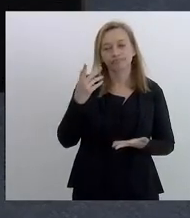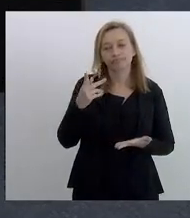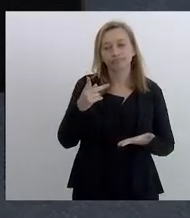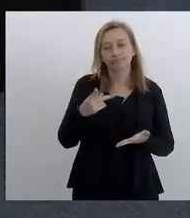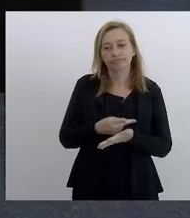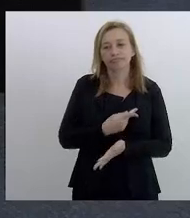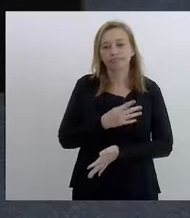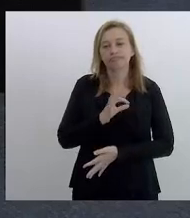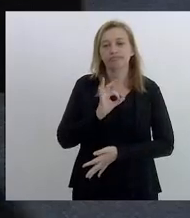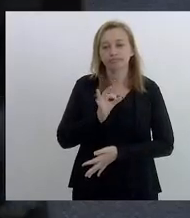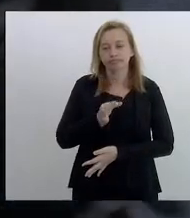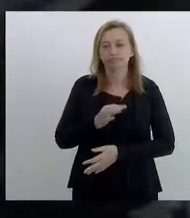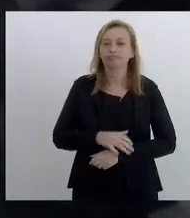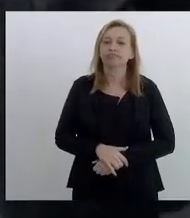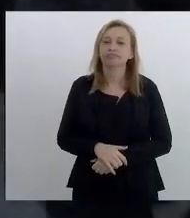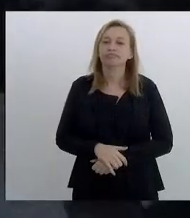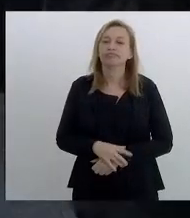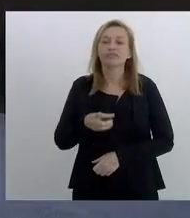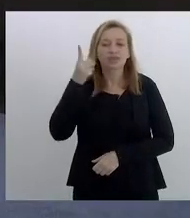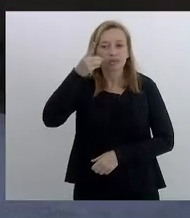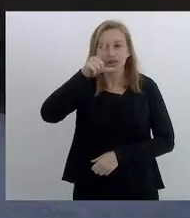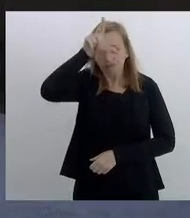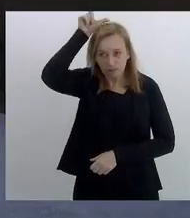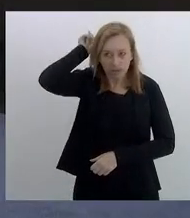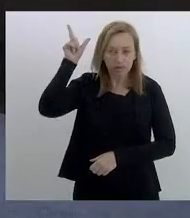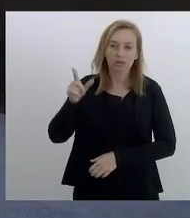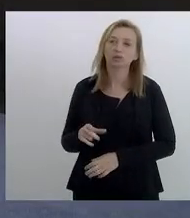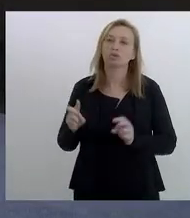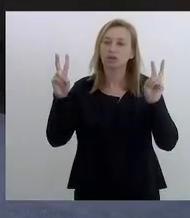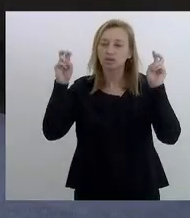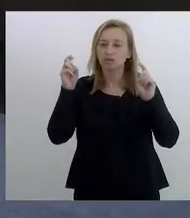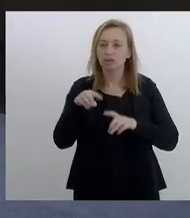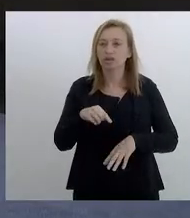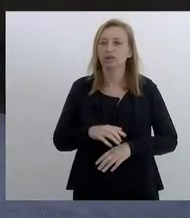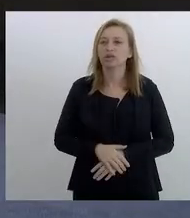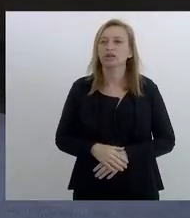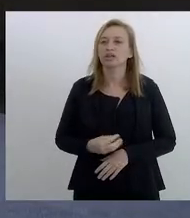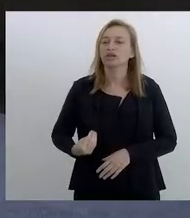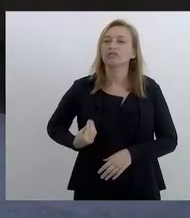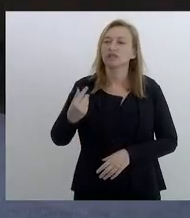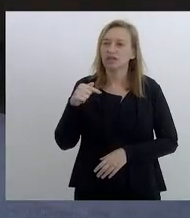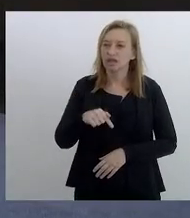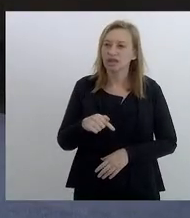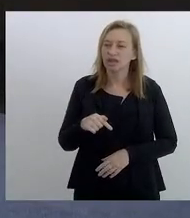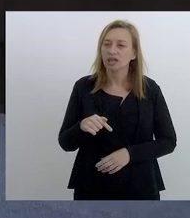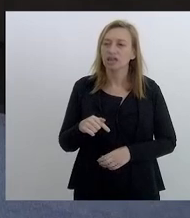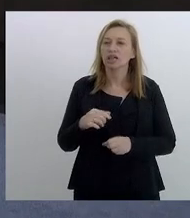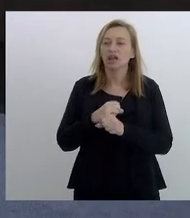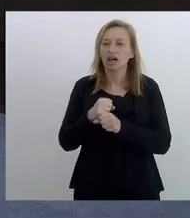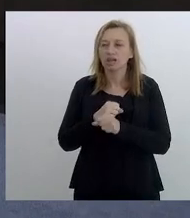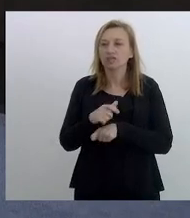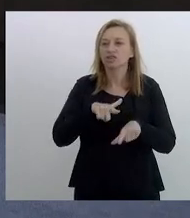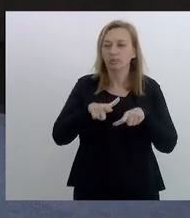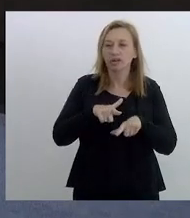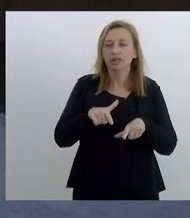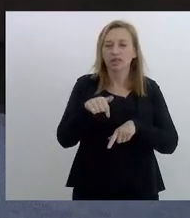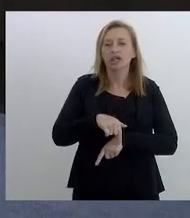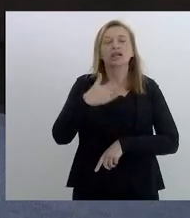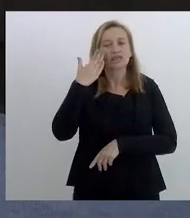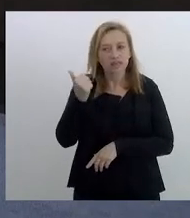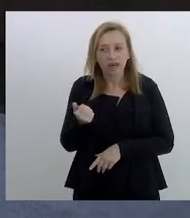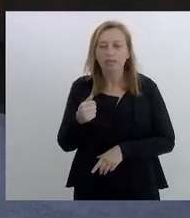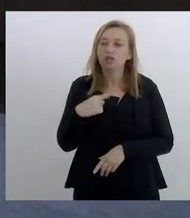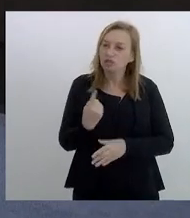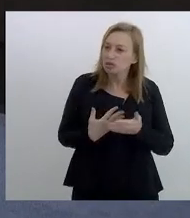senhor presidente. Deputado Luiz, a questão do princípio é o seguinte: quem está aqui desde o mandato anterior sabe o que foi para a